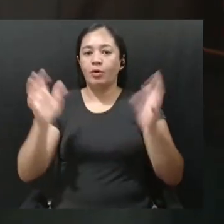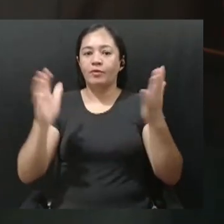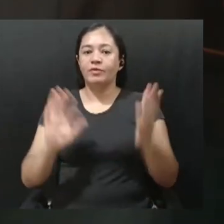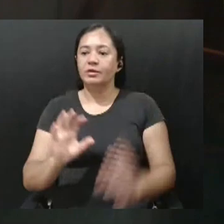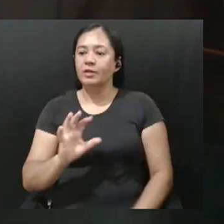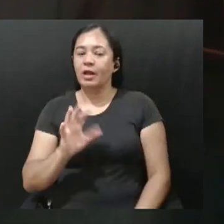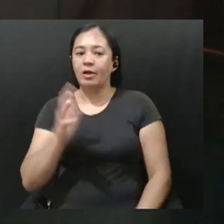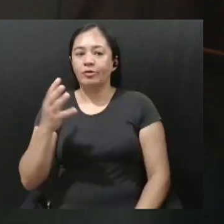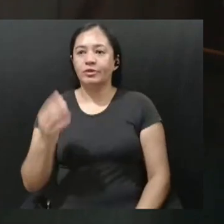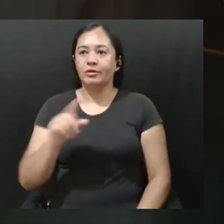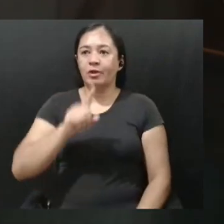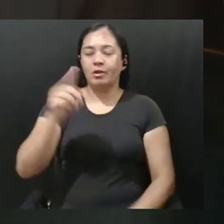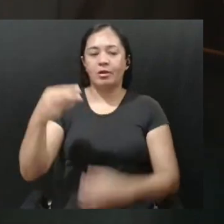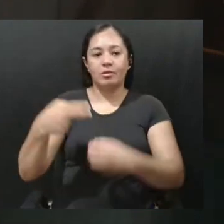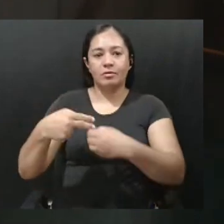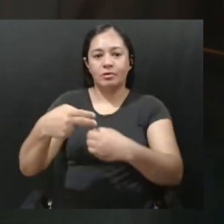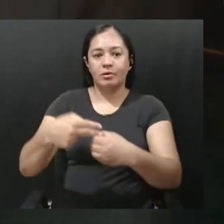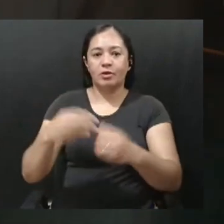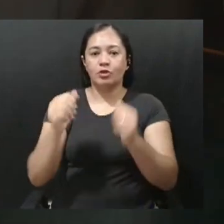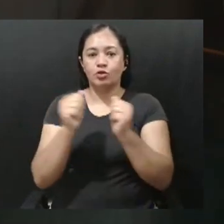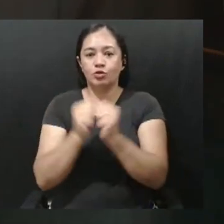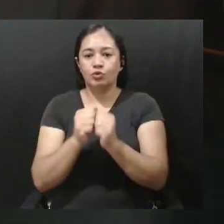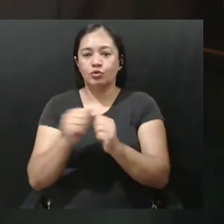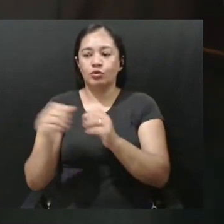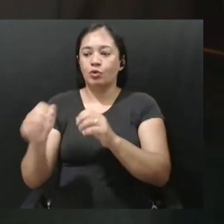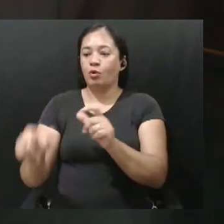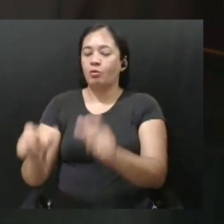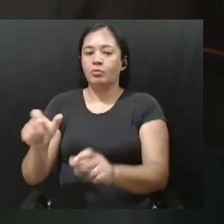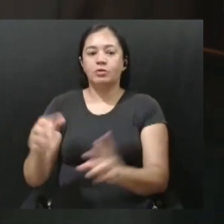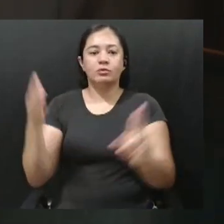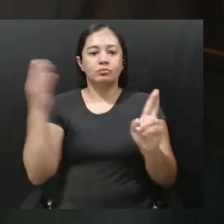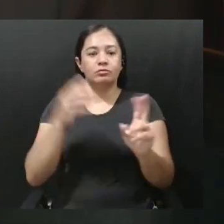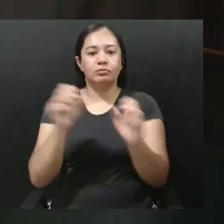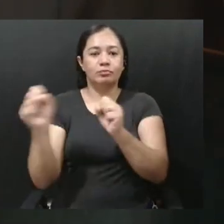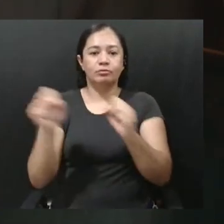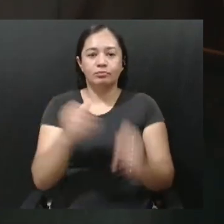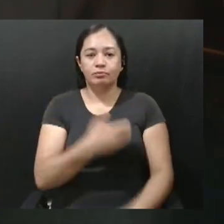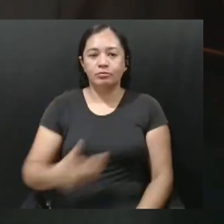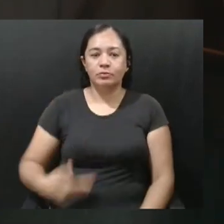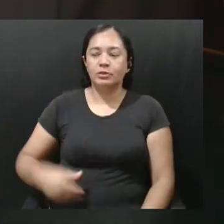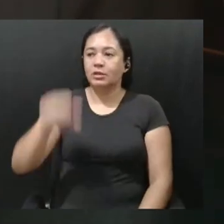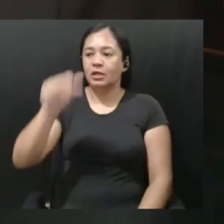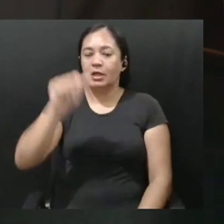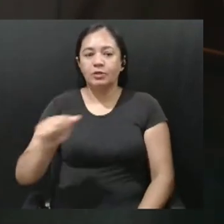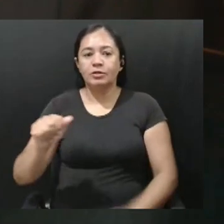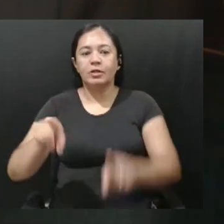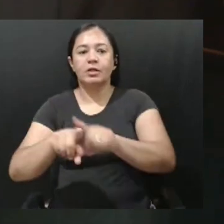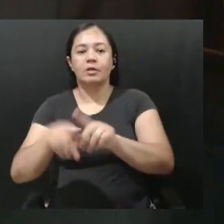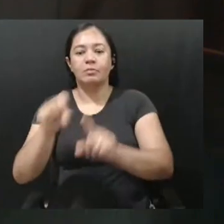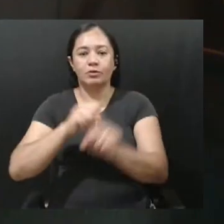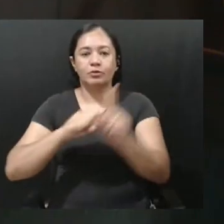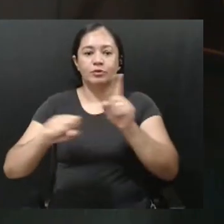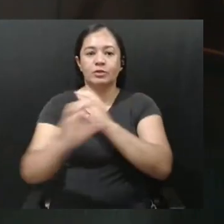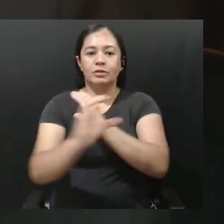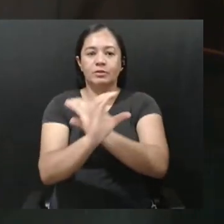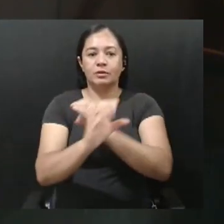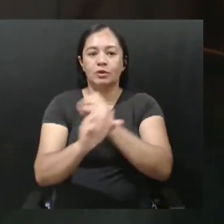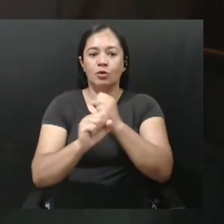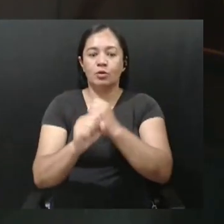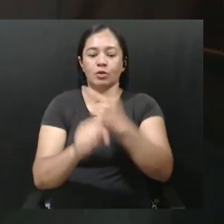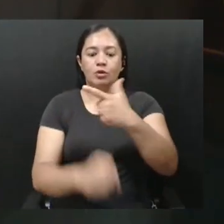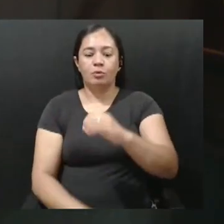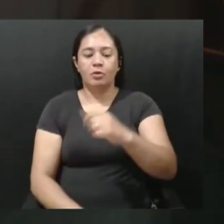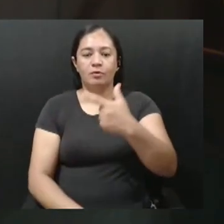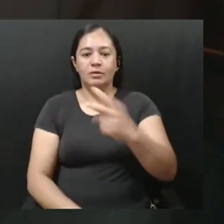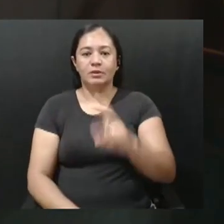poder público, especialistas e organizações da sociedade civil. O tema 2025 é a violência digital contra